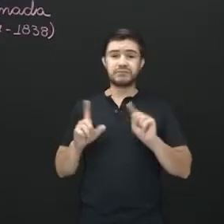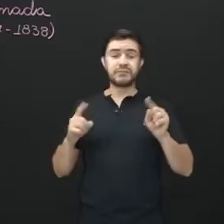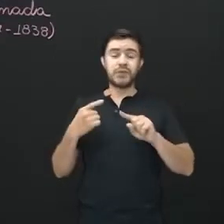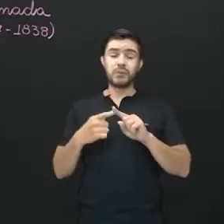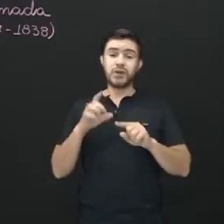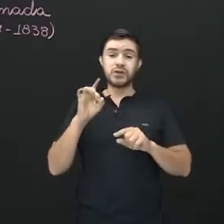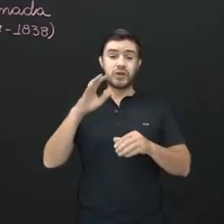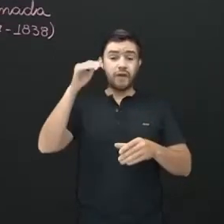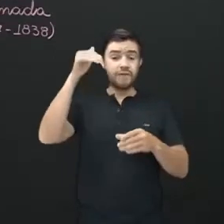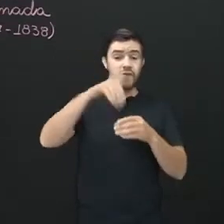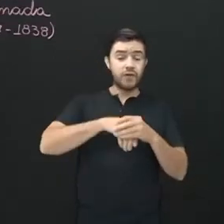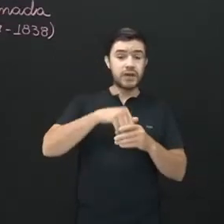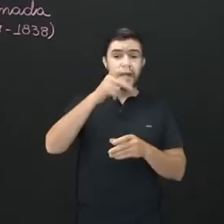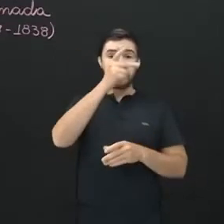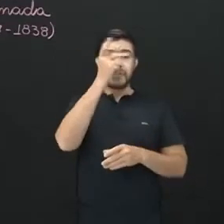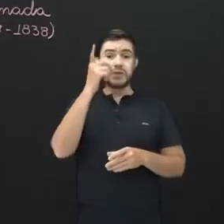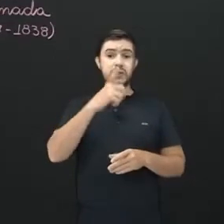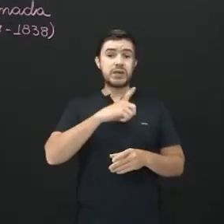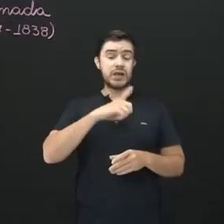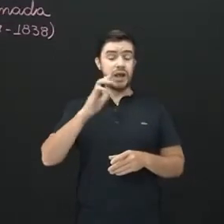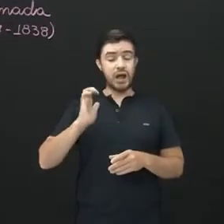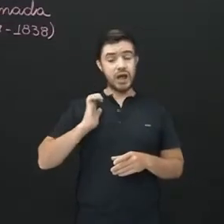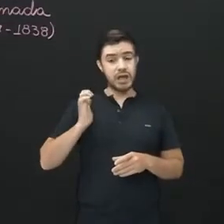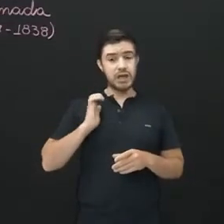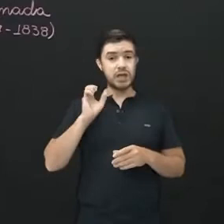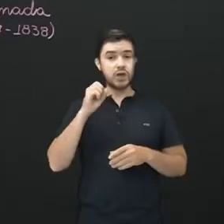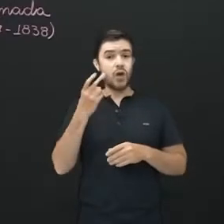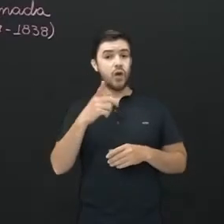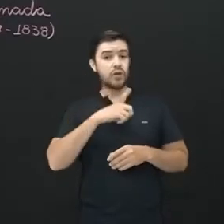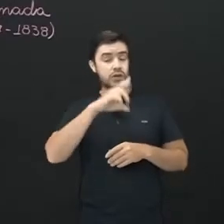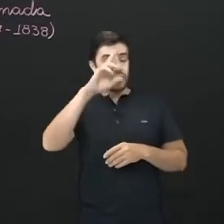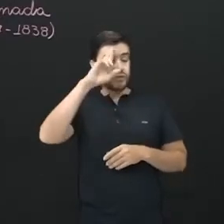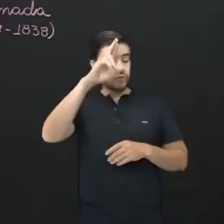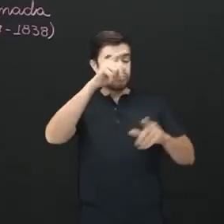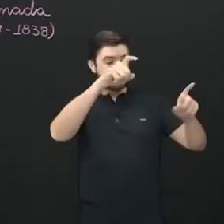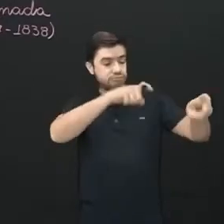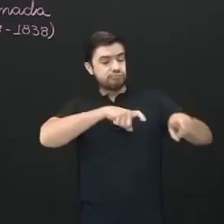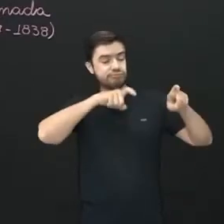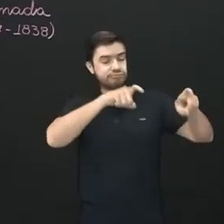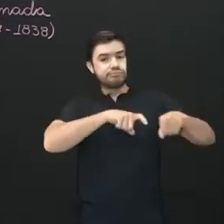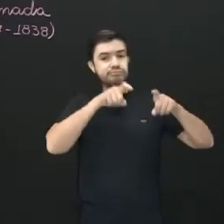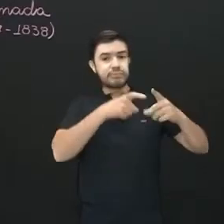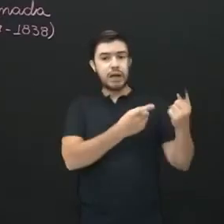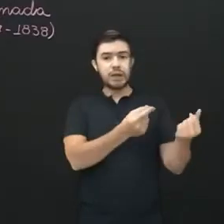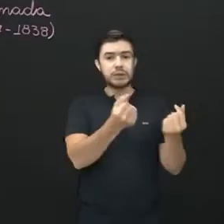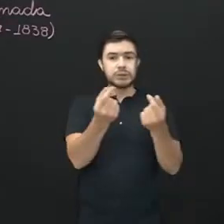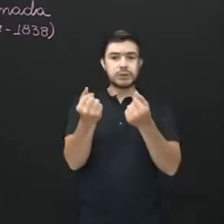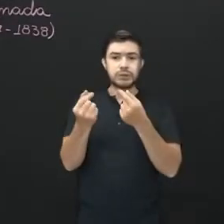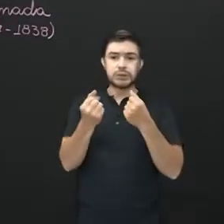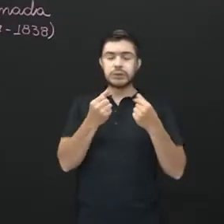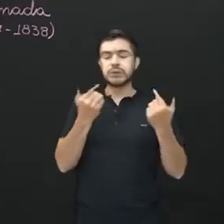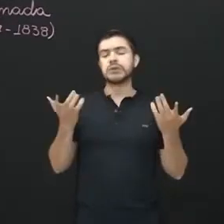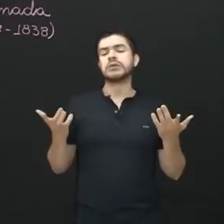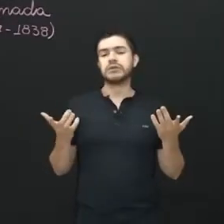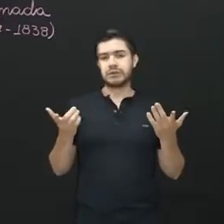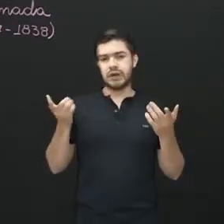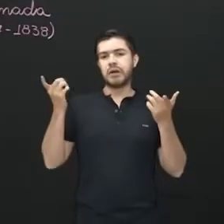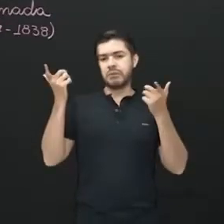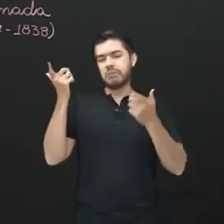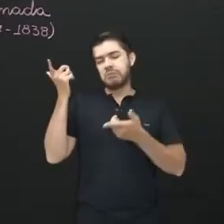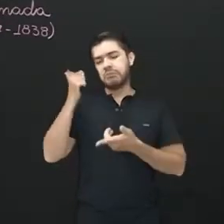de terra, as pessoas que tivessem uma condição um pouco melhor, é que teriam discernimento, teriam cabeça, vamos dizer assim,